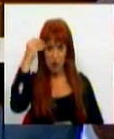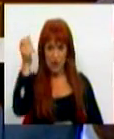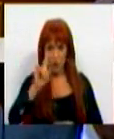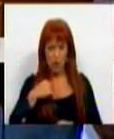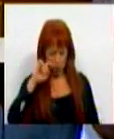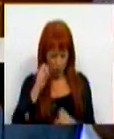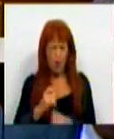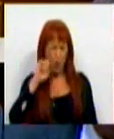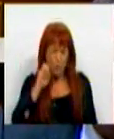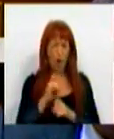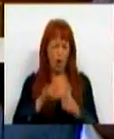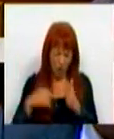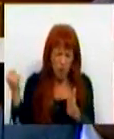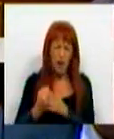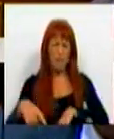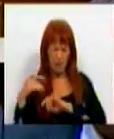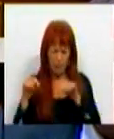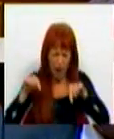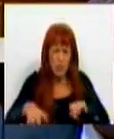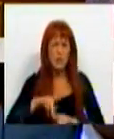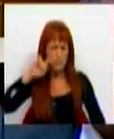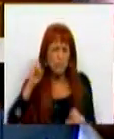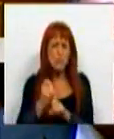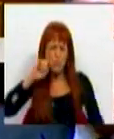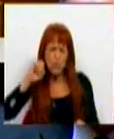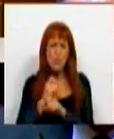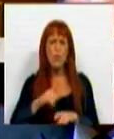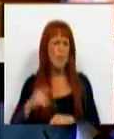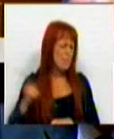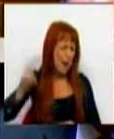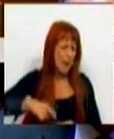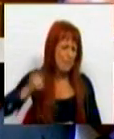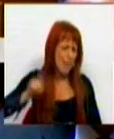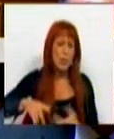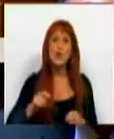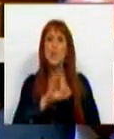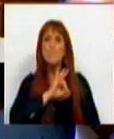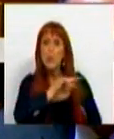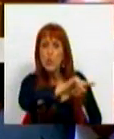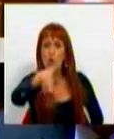nós insistiremos até ao fim deste debate, e insistiremos as vezes que forem necessárias,